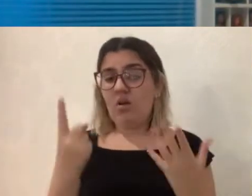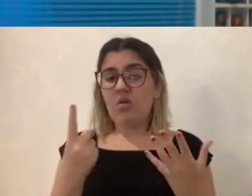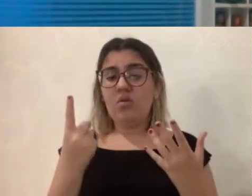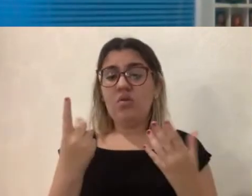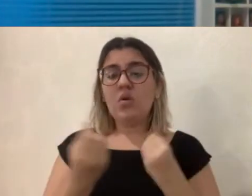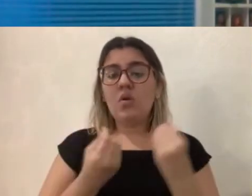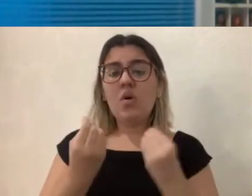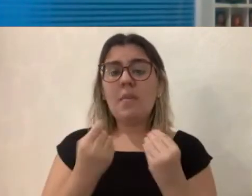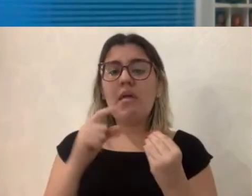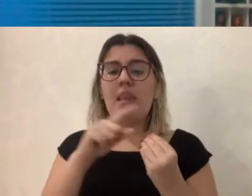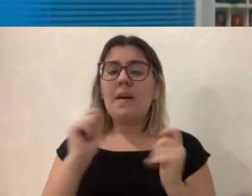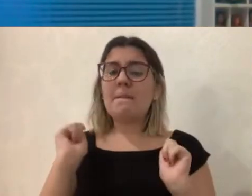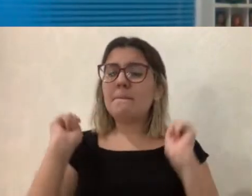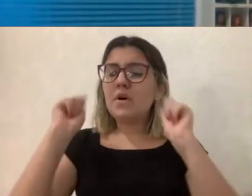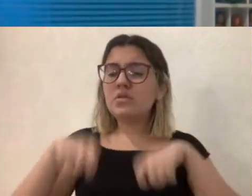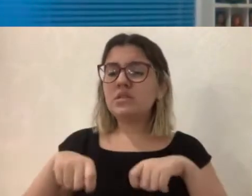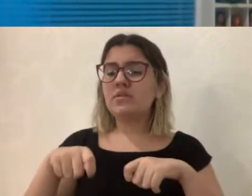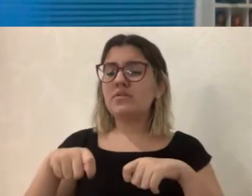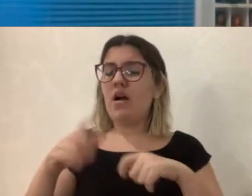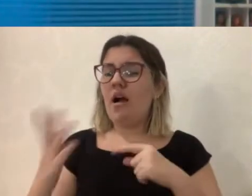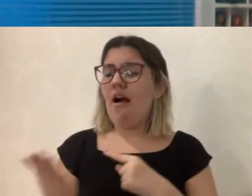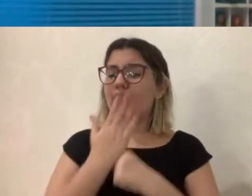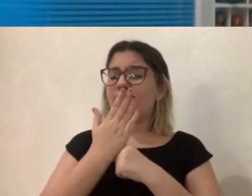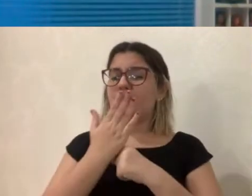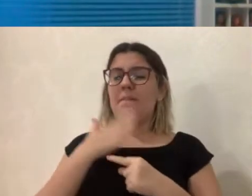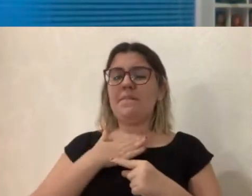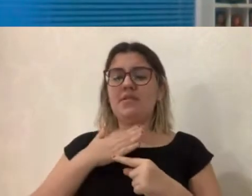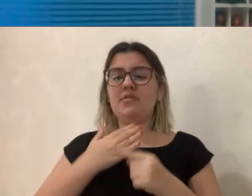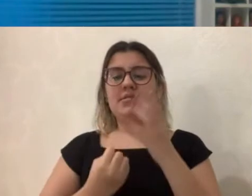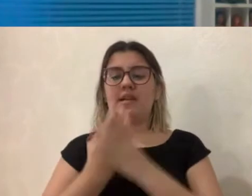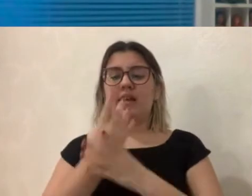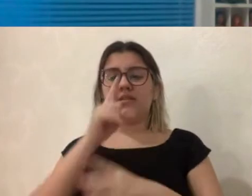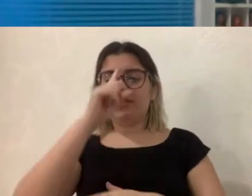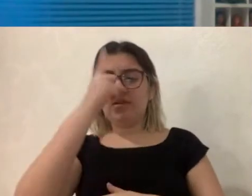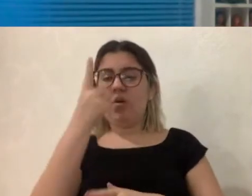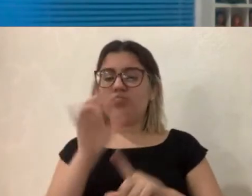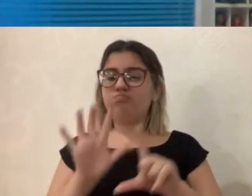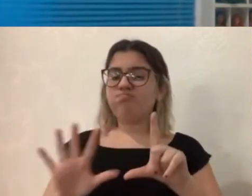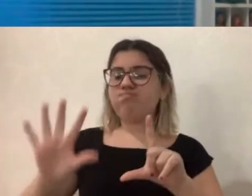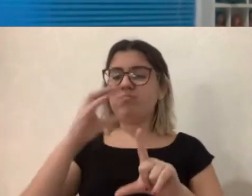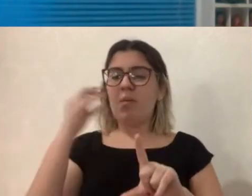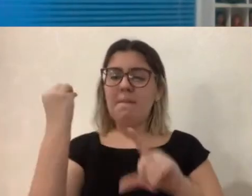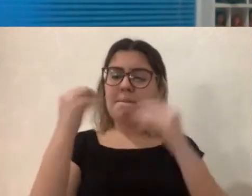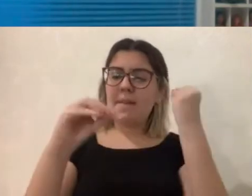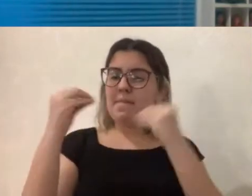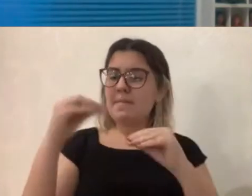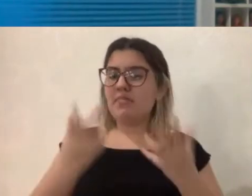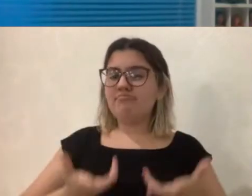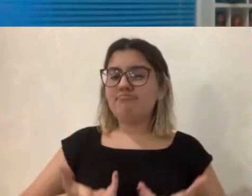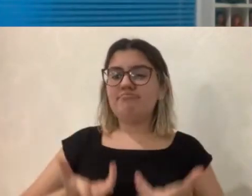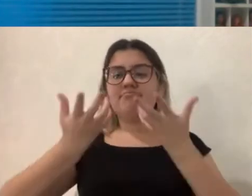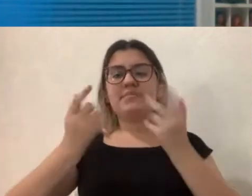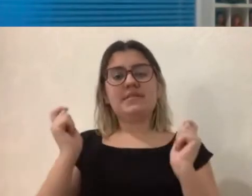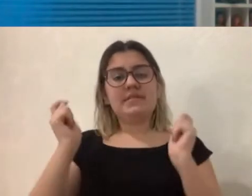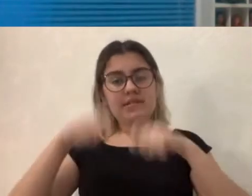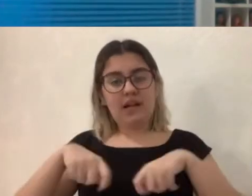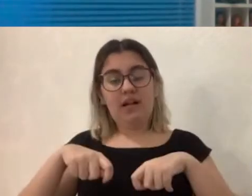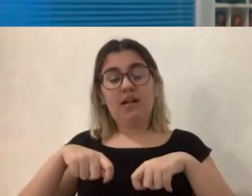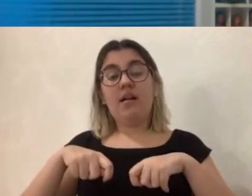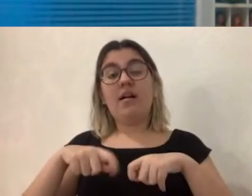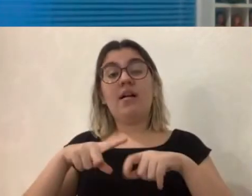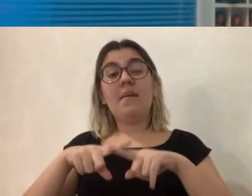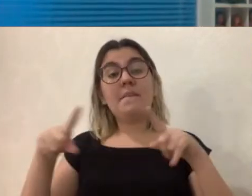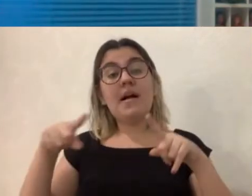potencializadora para a sua criação. Então, é isso, assim, eu fico sempre com essas reflexões,